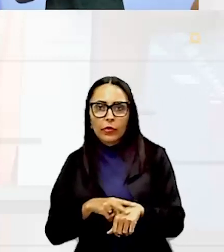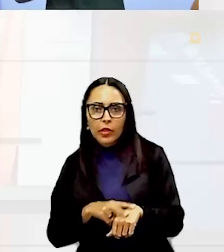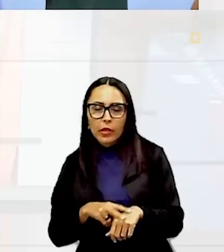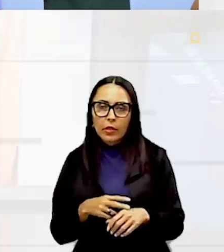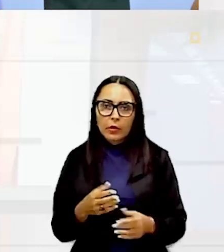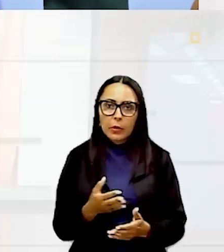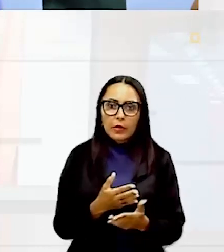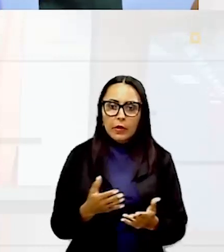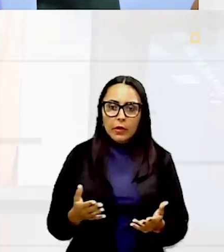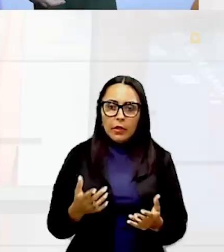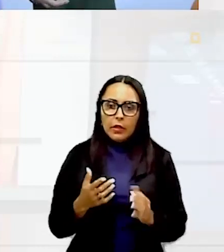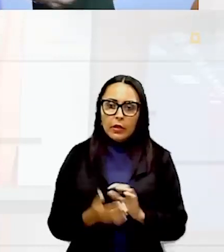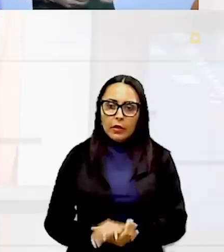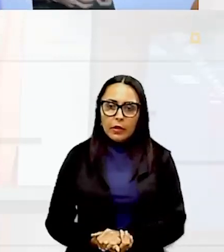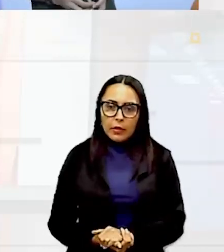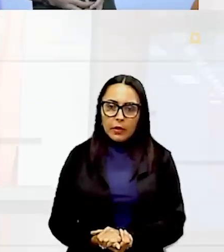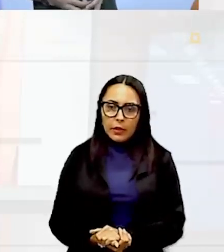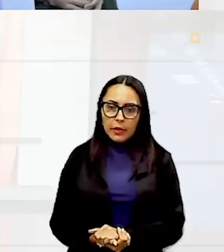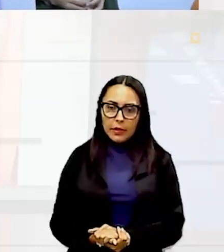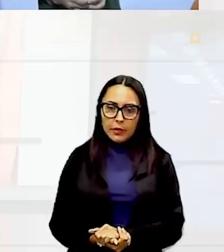cenário acolhedor, algo vivo mesmo, que é uma floresta.